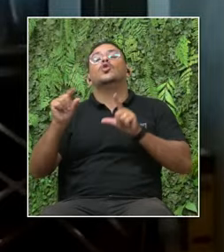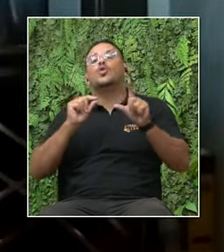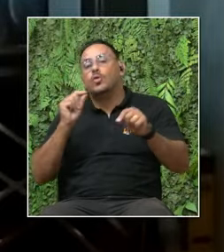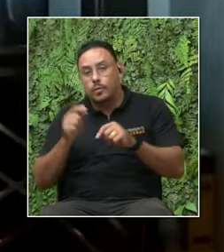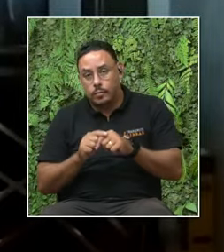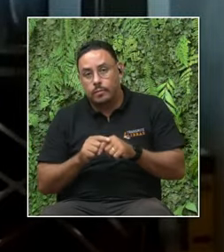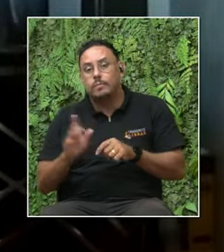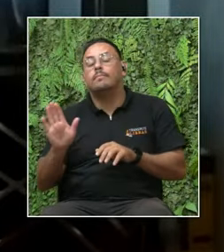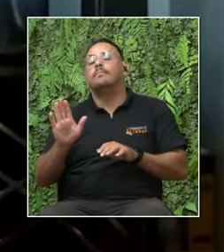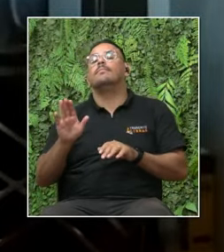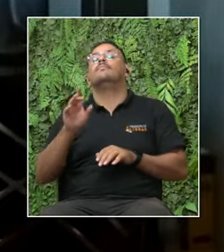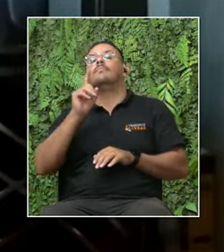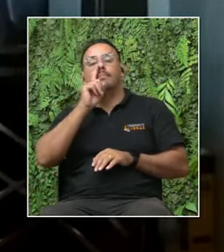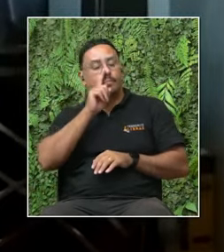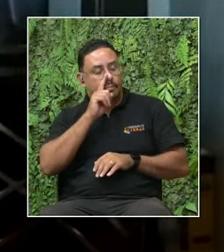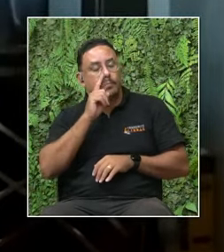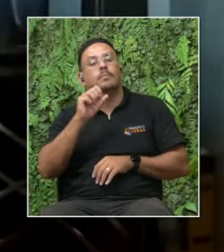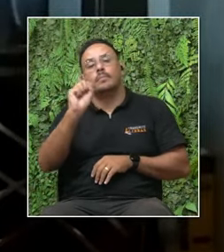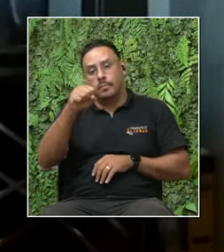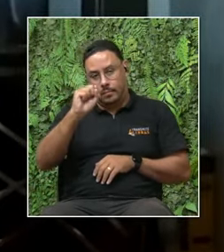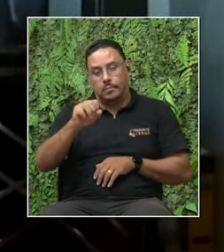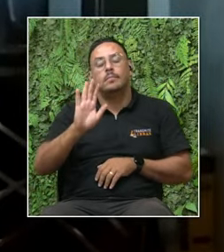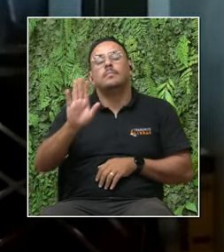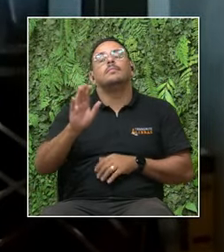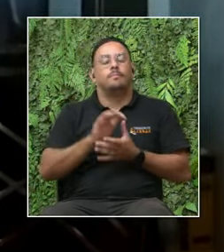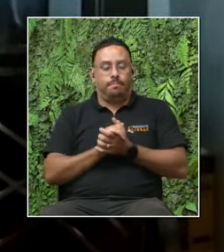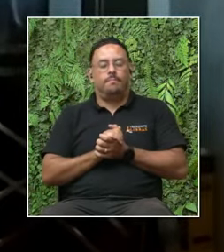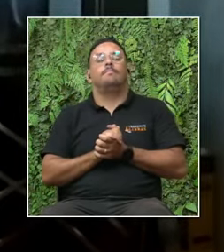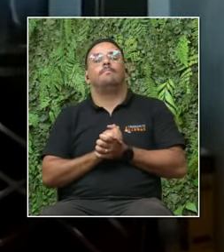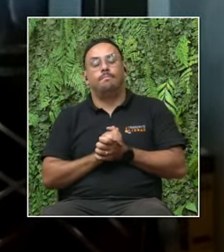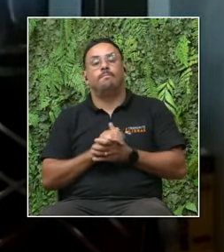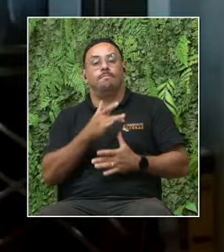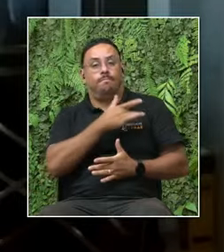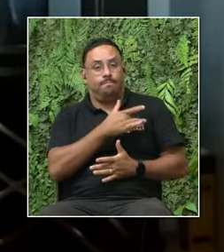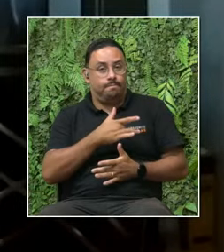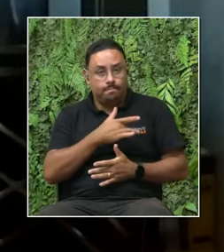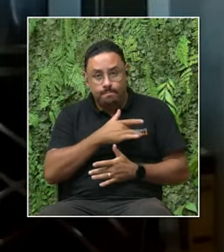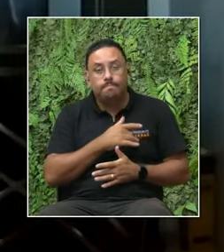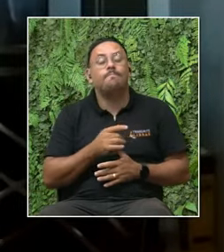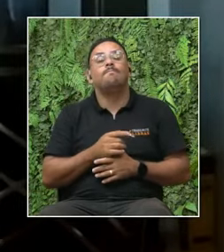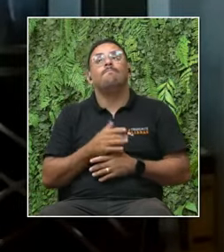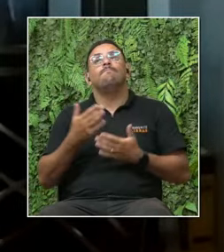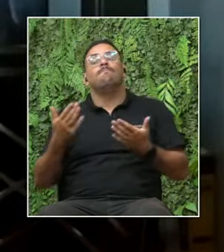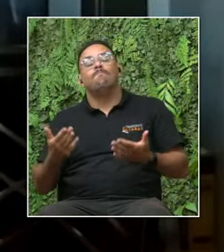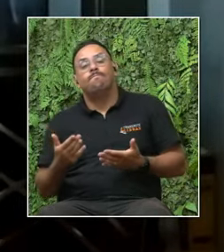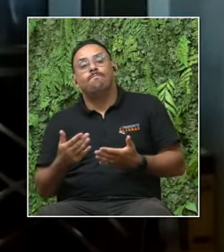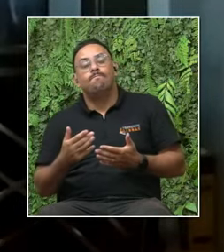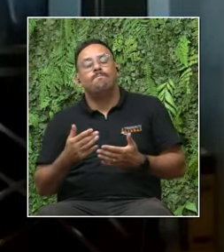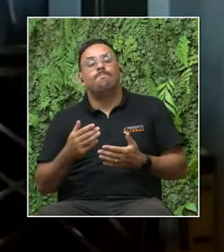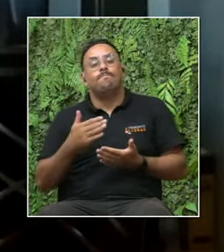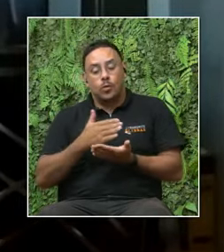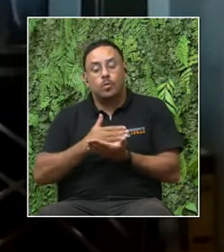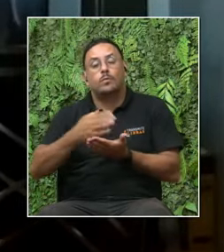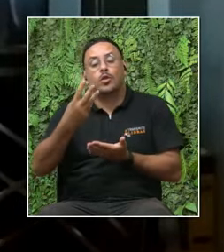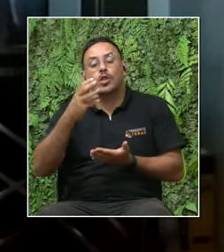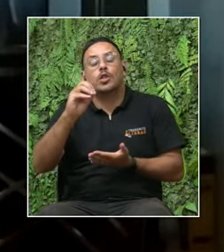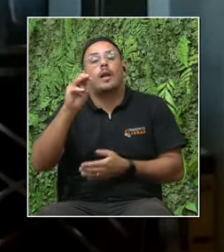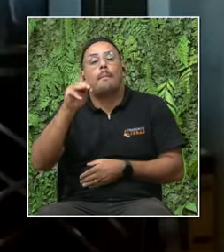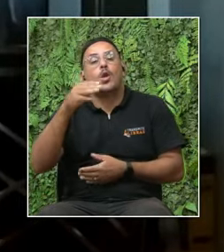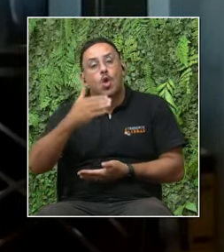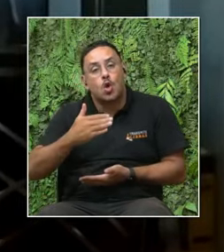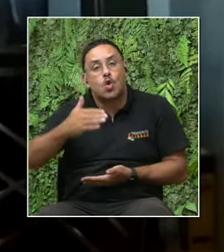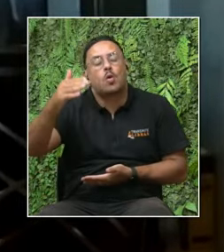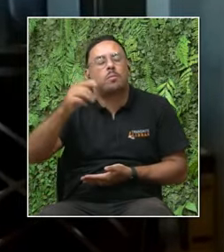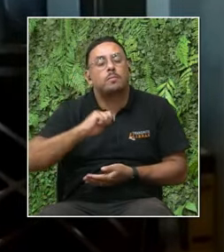há riscos nessas opções mas o Cruzeiro ele pelo menos no minuto 30 em diante teve um